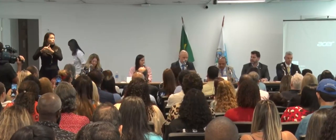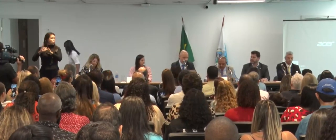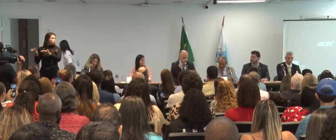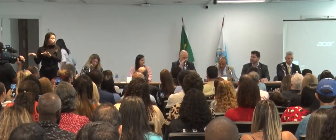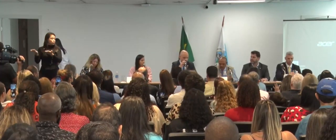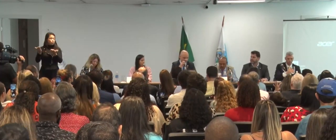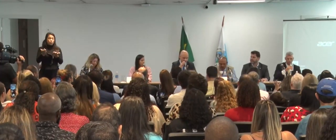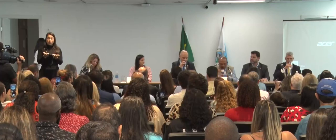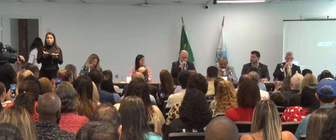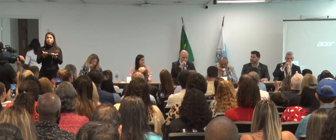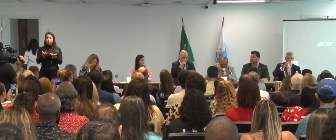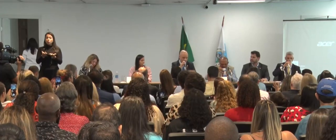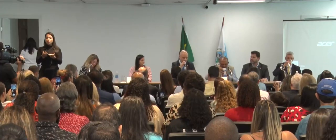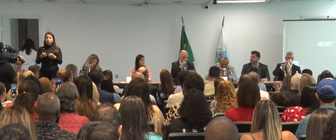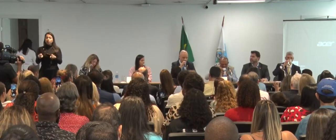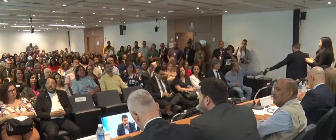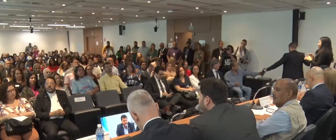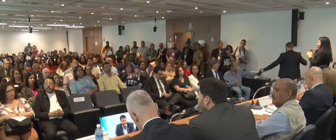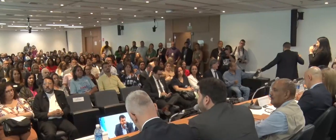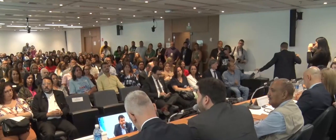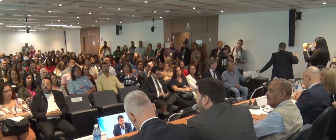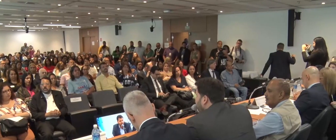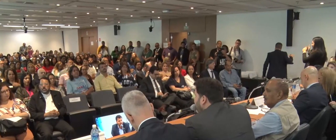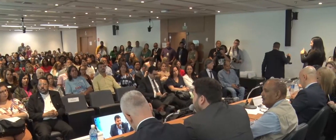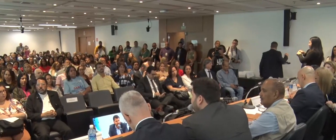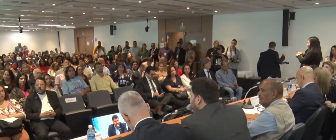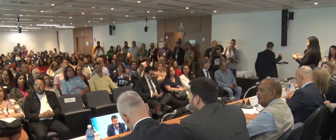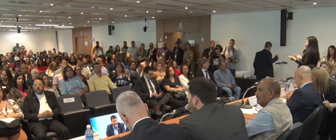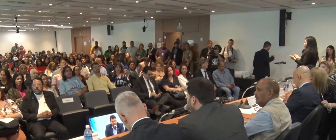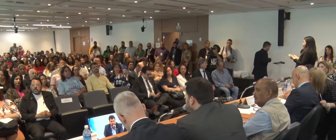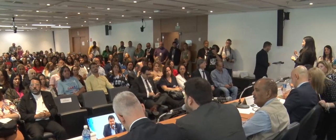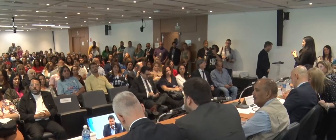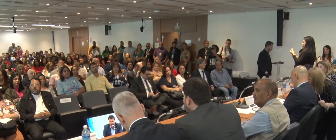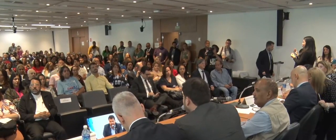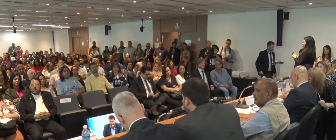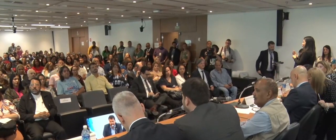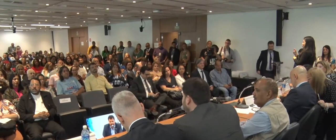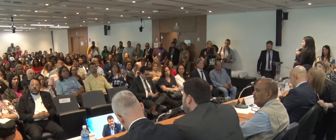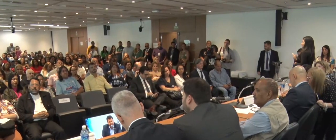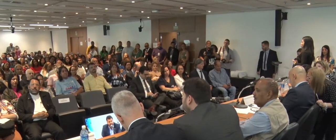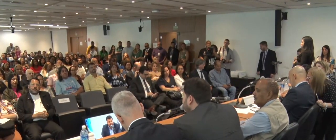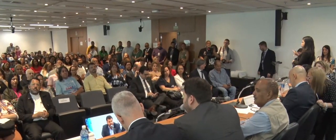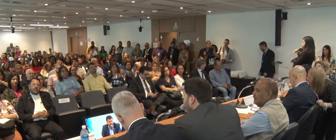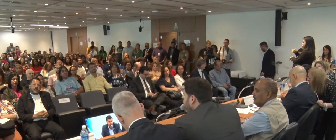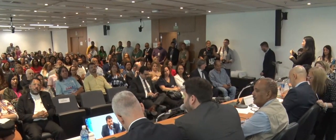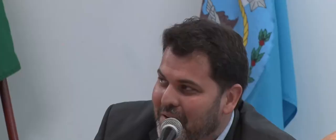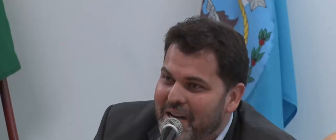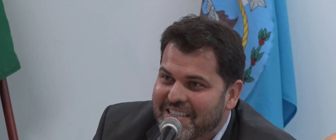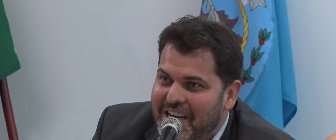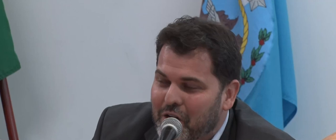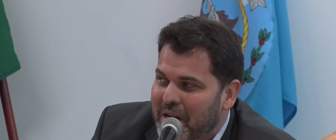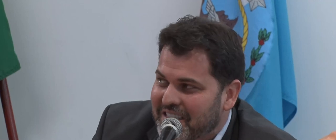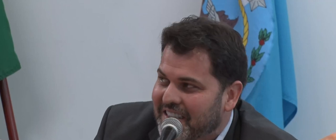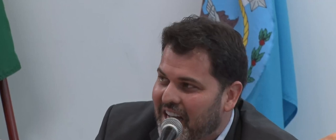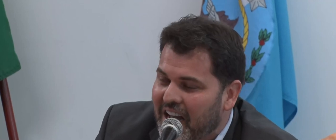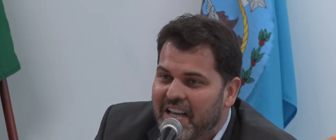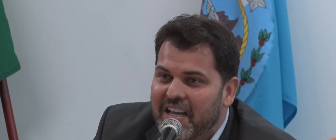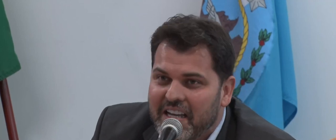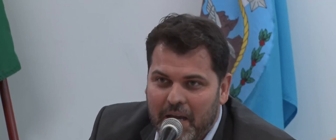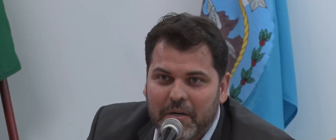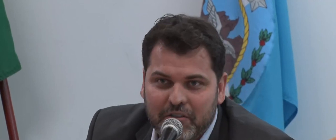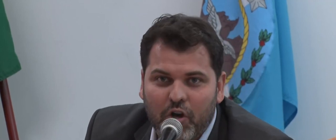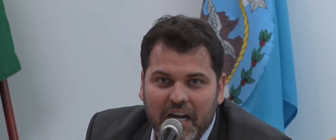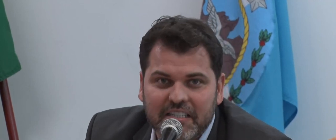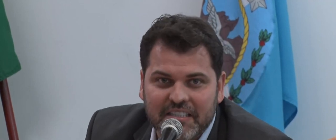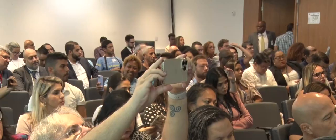garantir assistência a quem precisa concientizar é promover a visibilidade da pessoa com autismo e debater sobre a